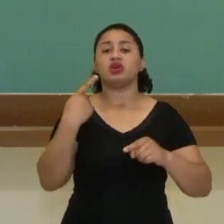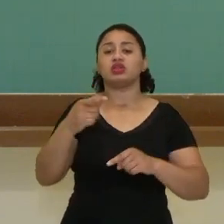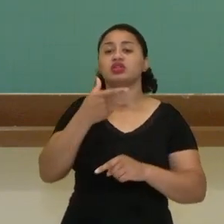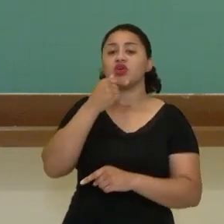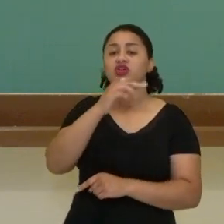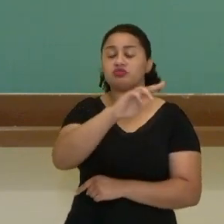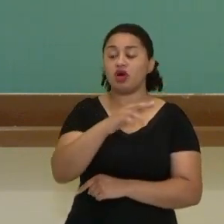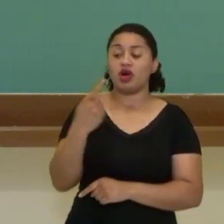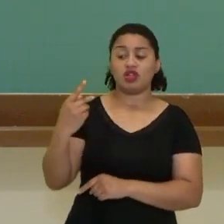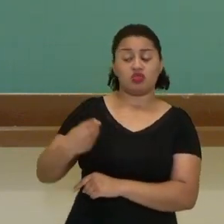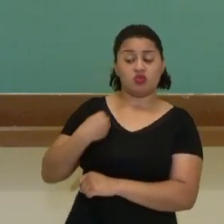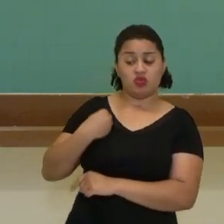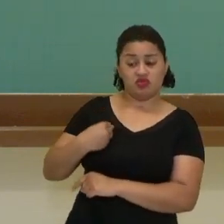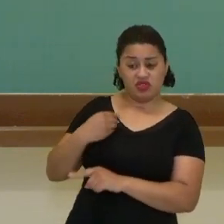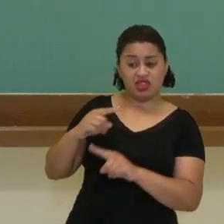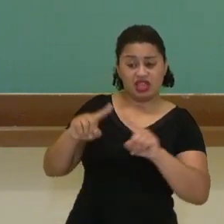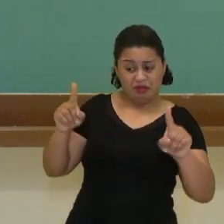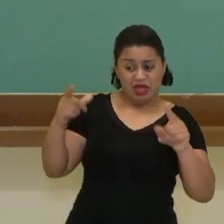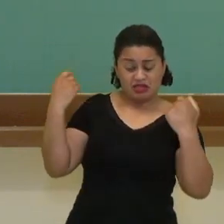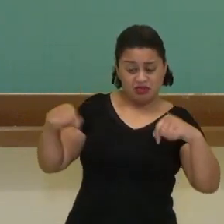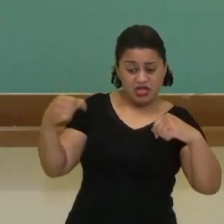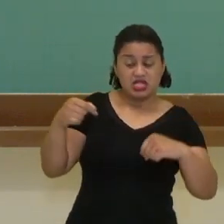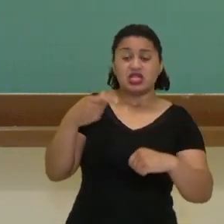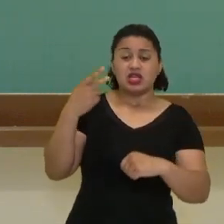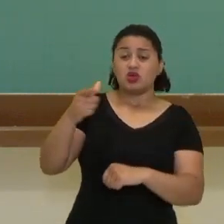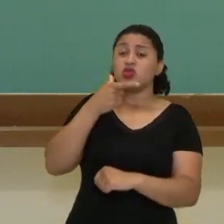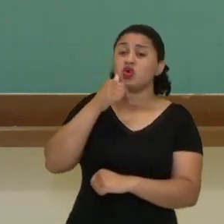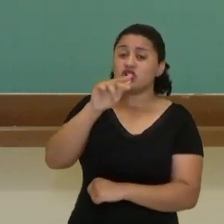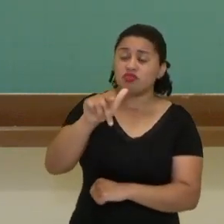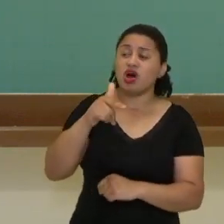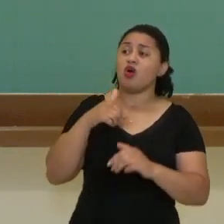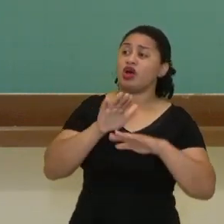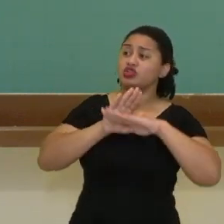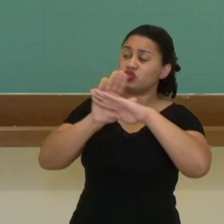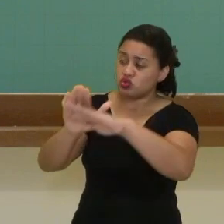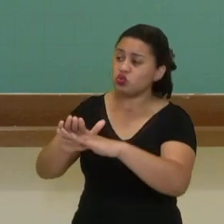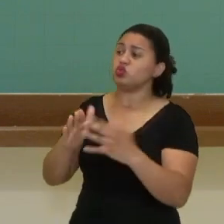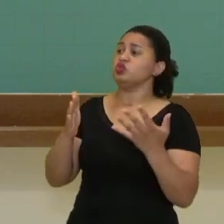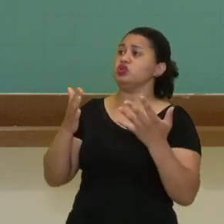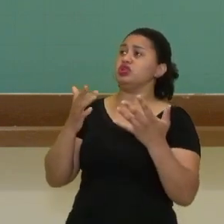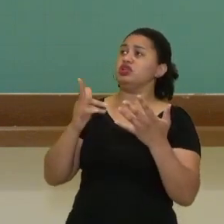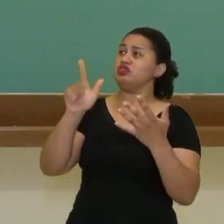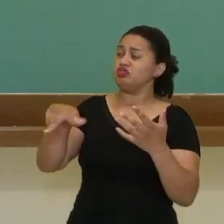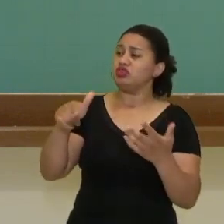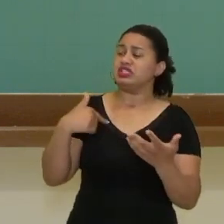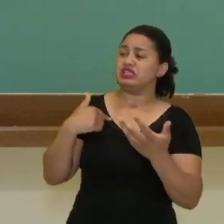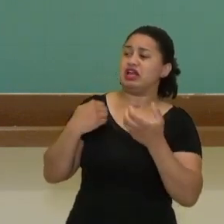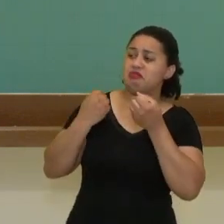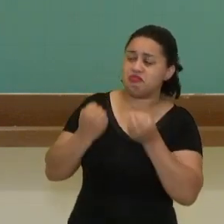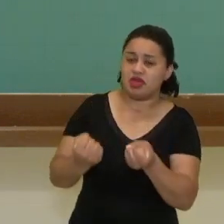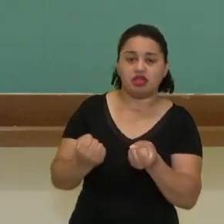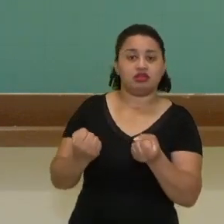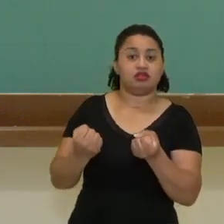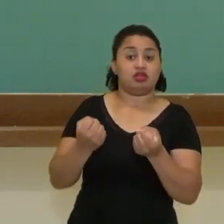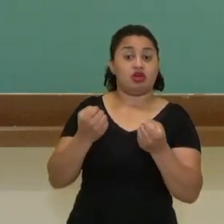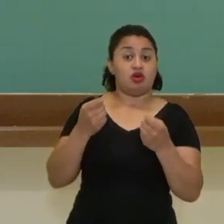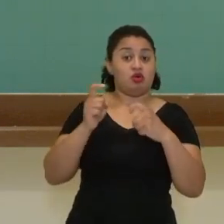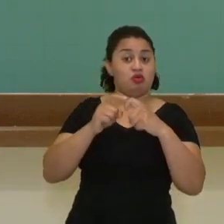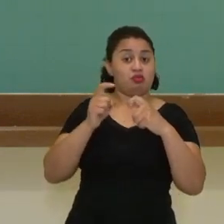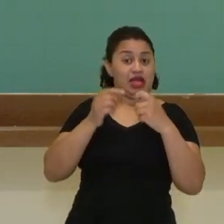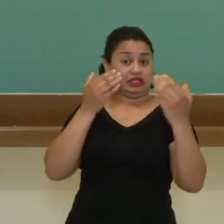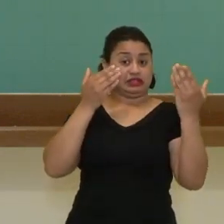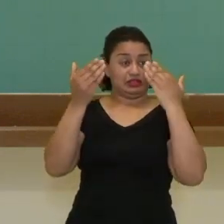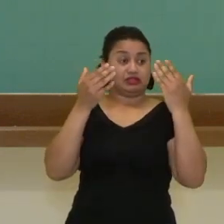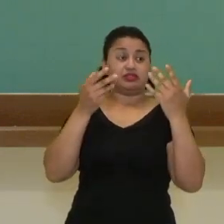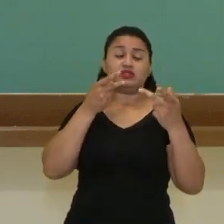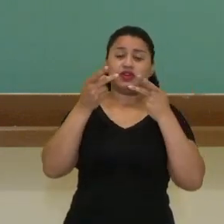sua vida às custas do seu irmão, você é um peso. Imagine para um médico psiquiatra falar esse tipo de coisa.